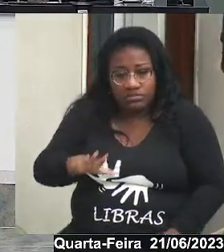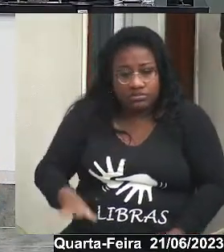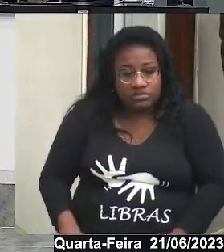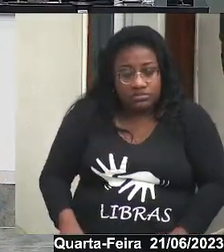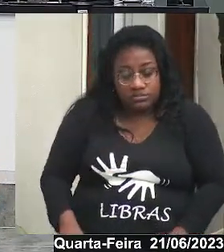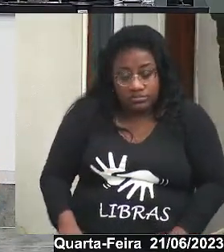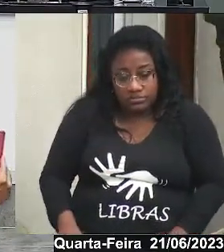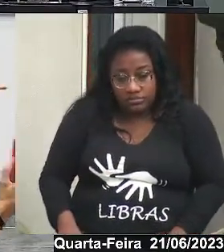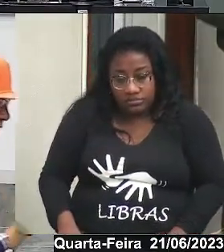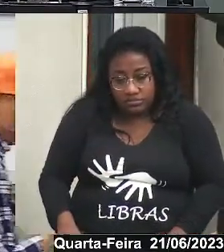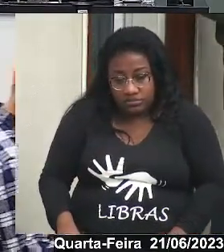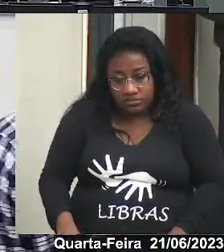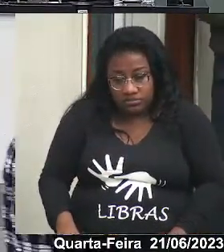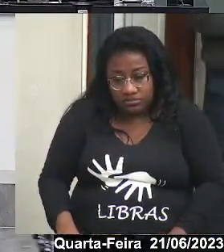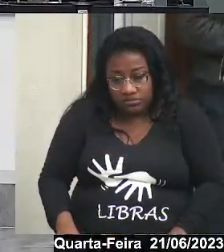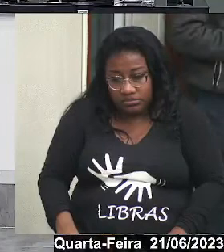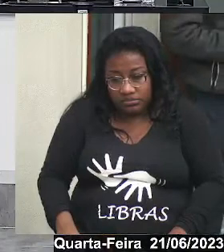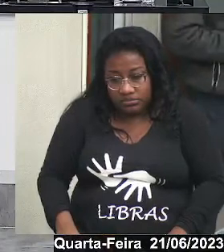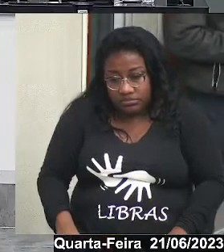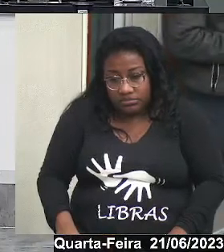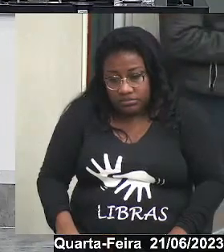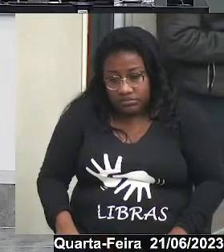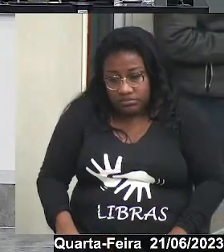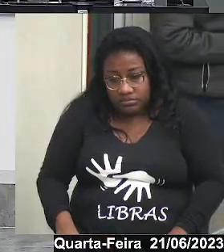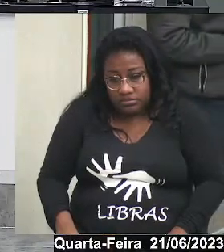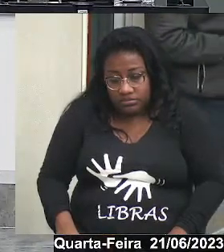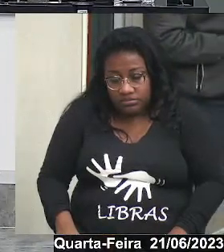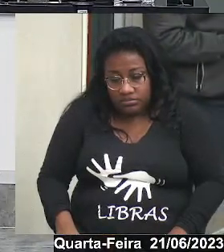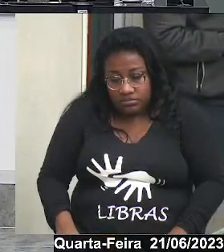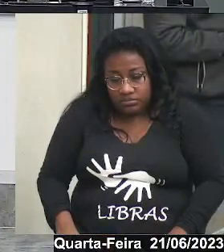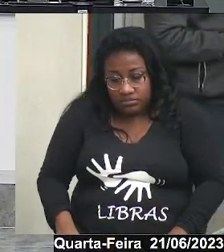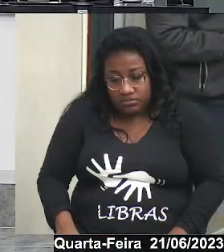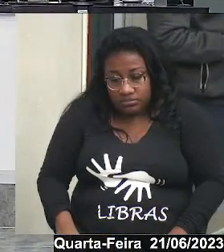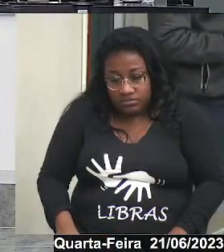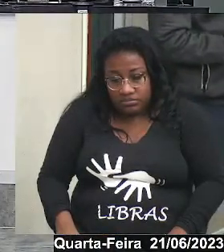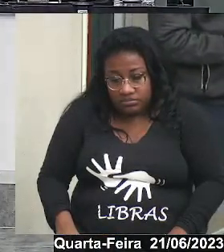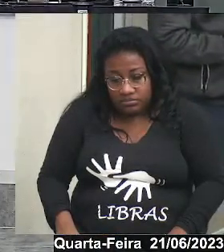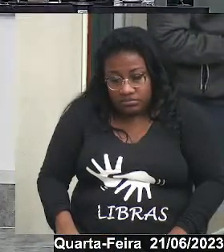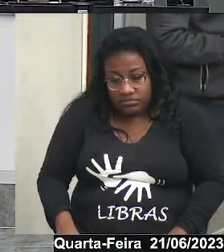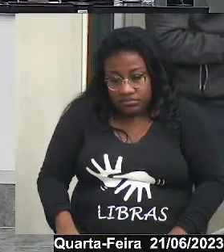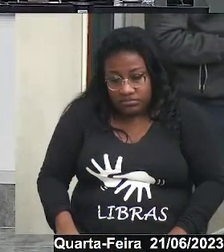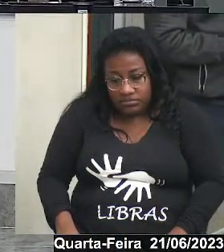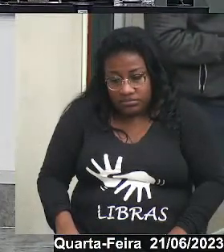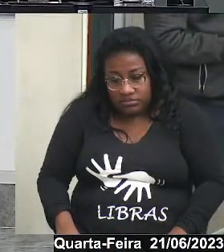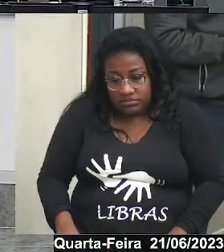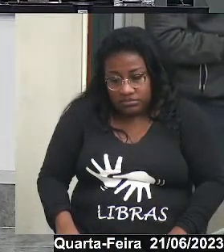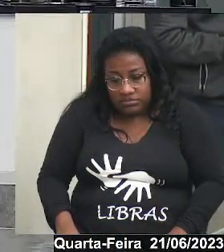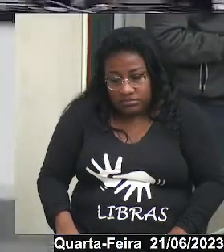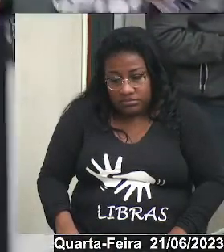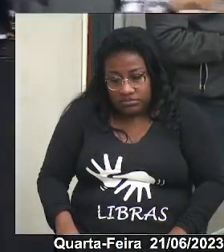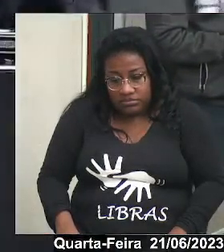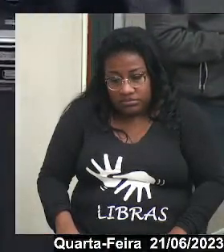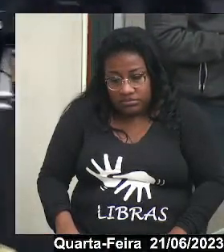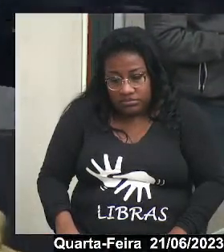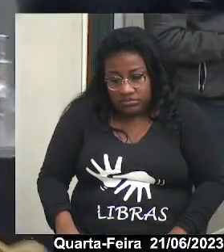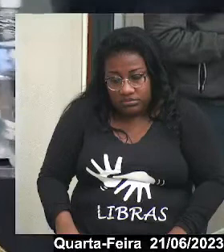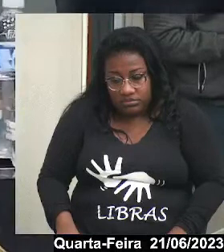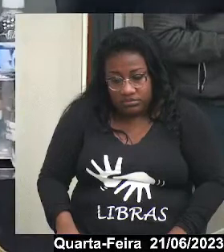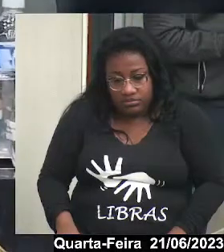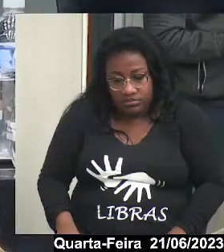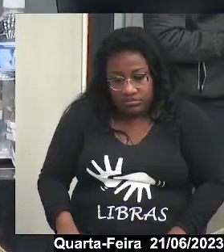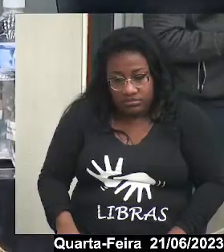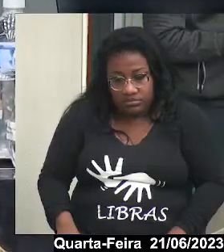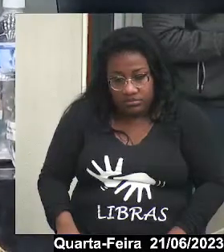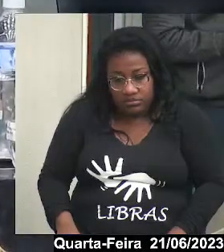público presente, os internautas. Levo um abraço também ao meu compadre Fábio, que está nos assistindo. Quero falar a importância dessa linha de ônibus que está